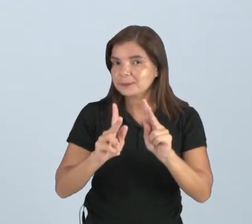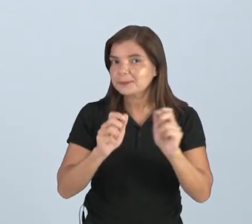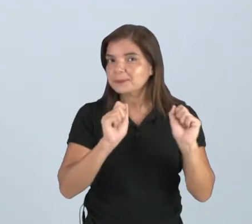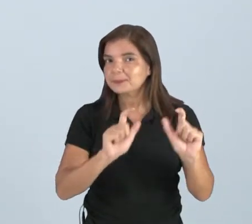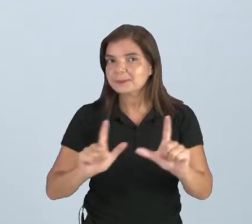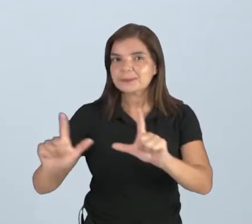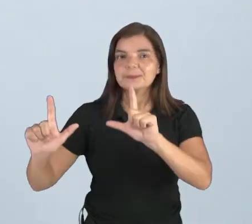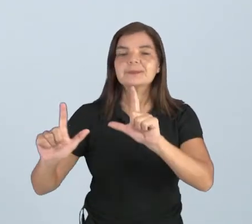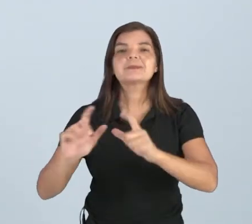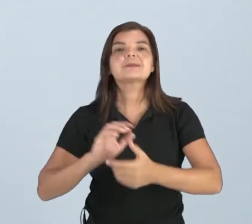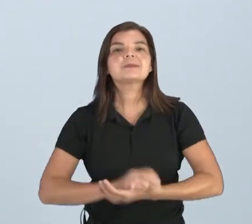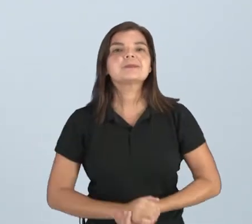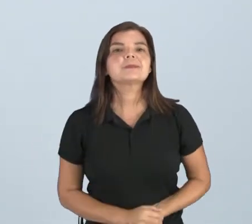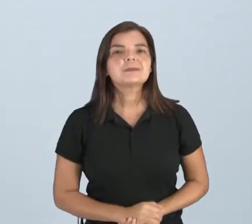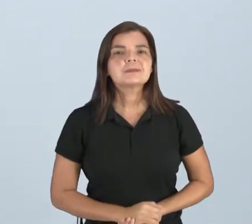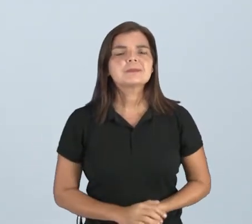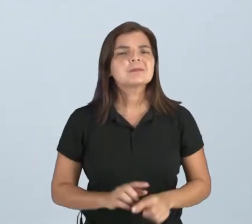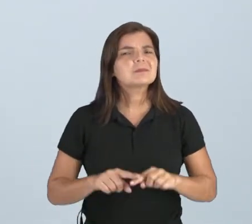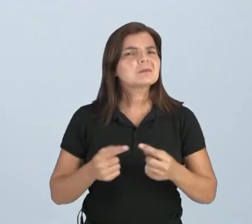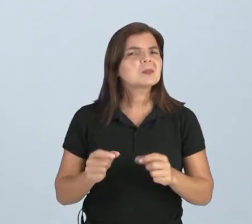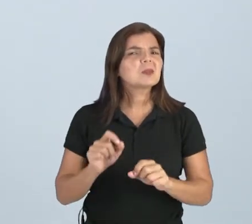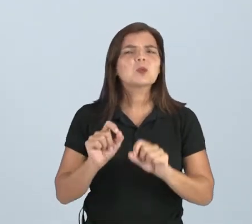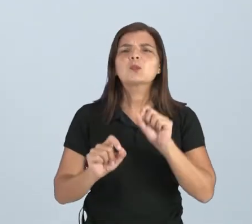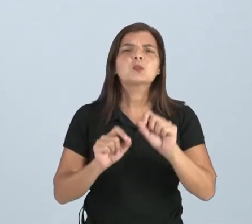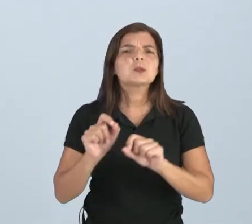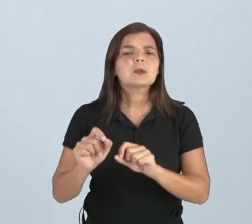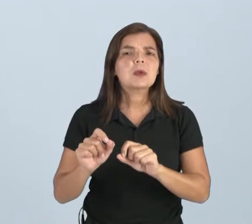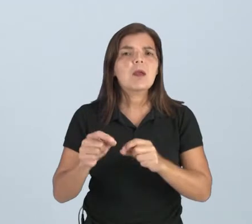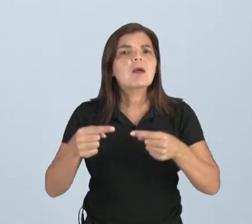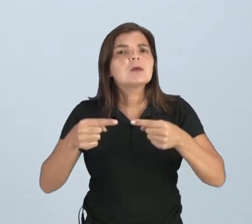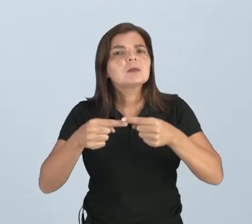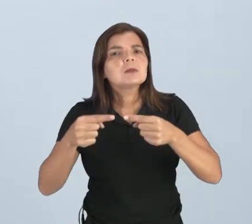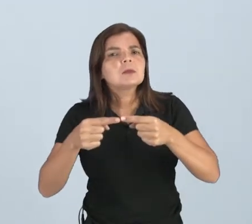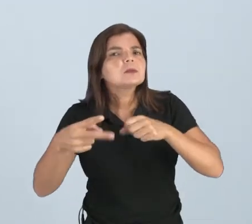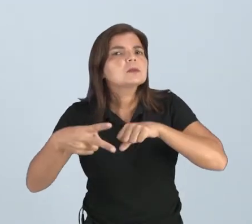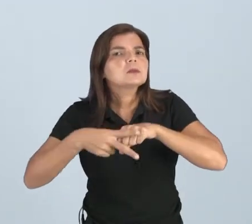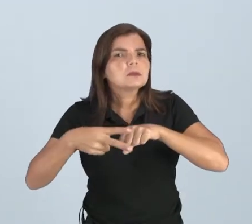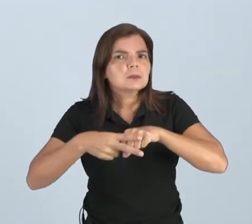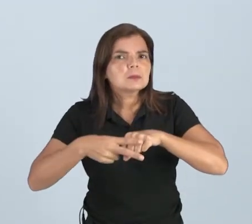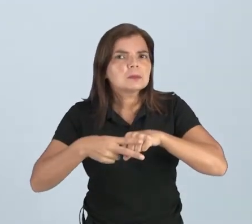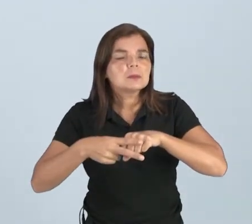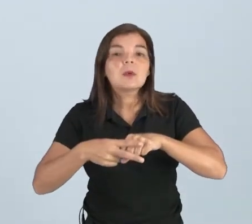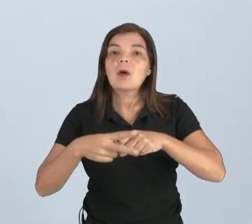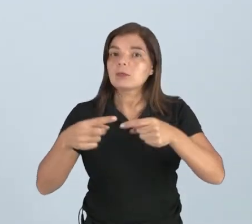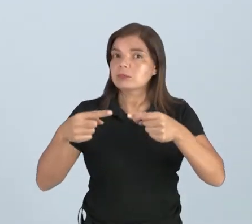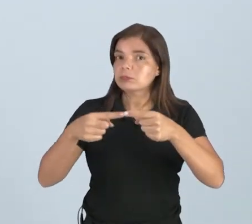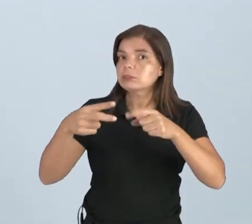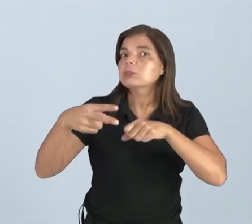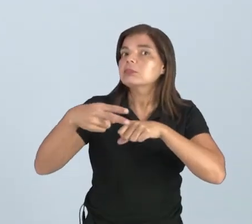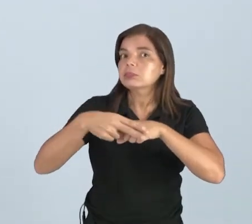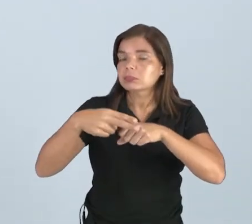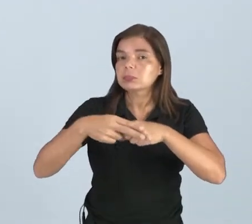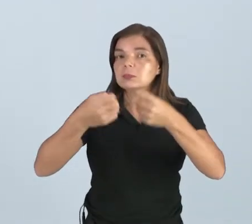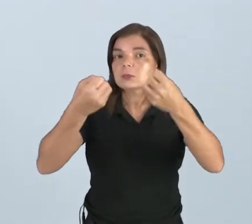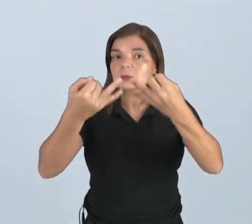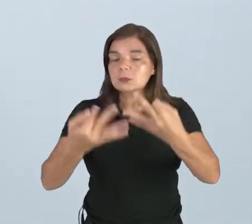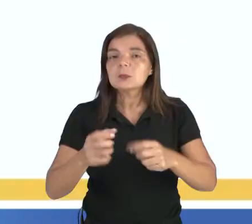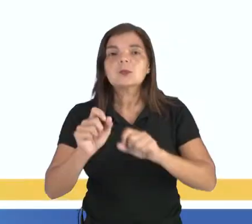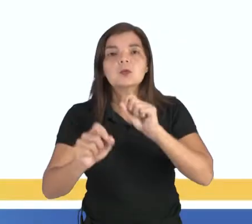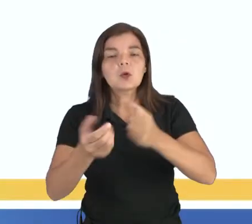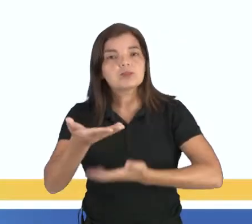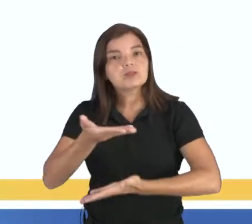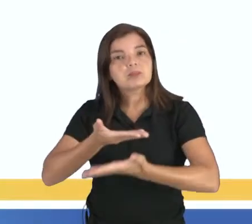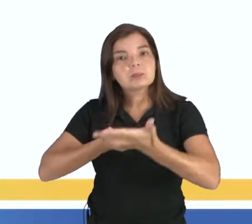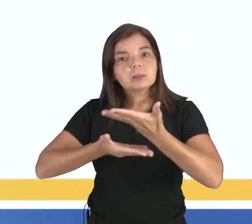comigo. Mas o que é mesmo a concordância verbal? A concordância verbal trata-se da